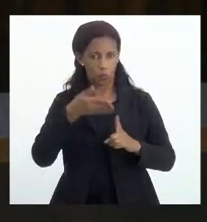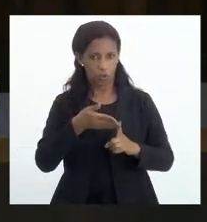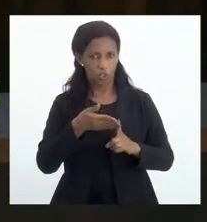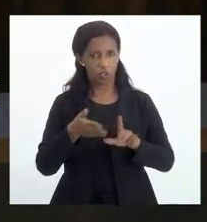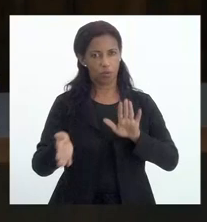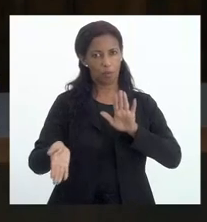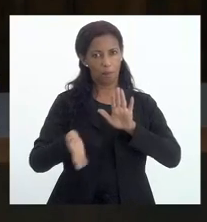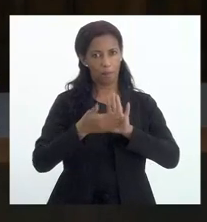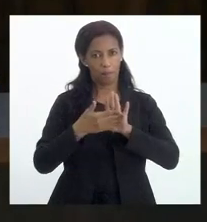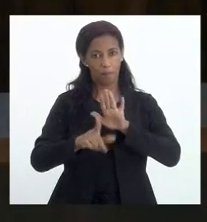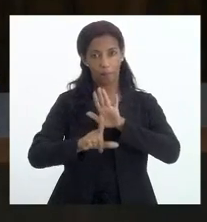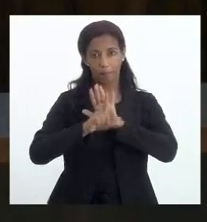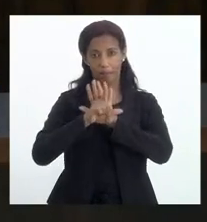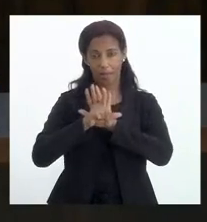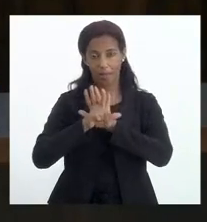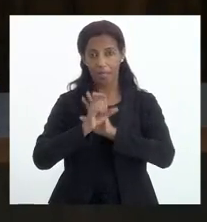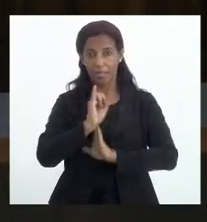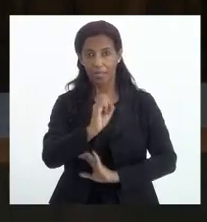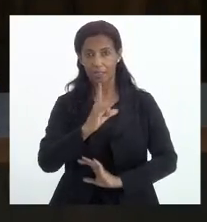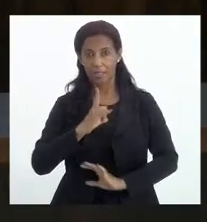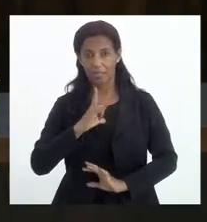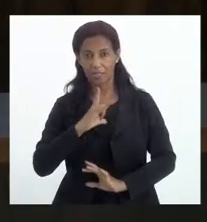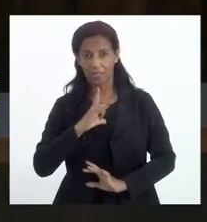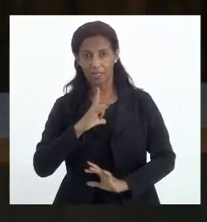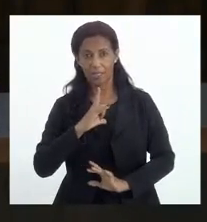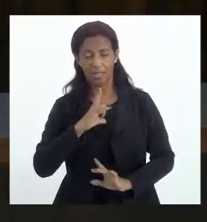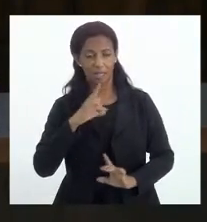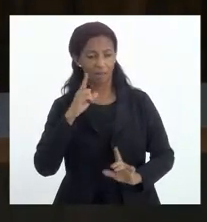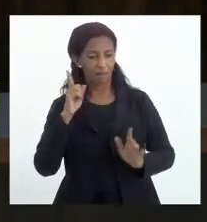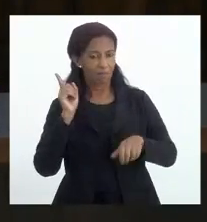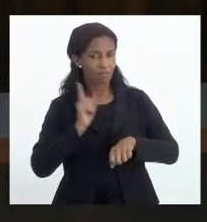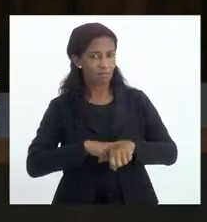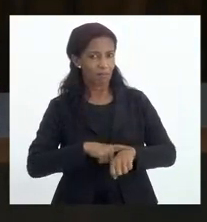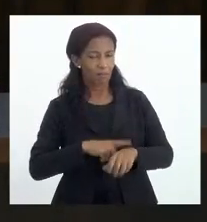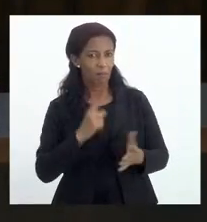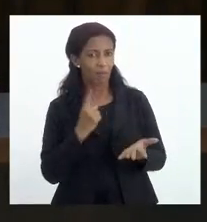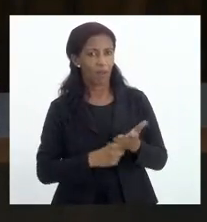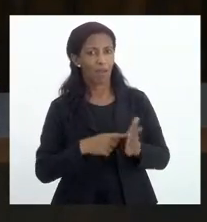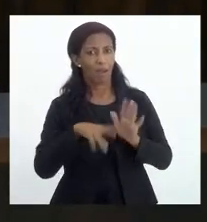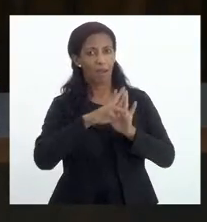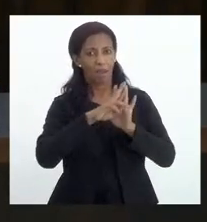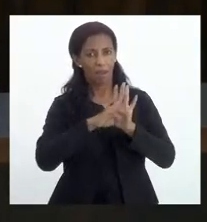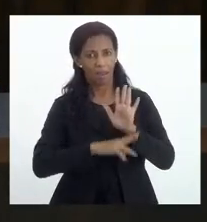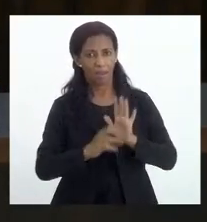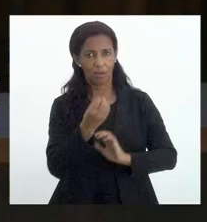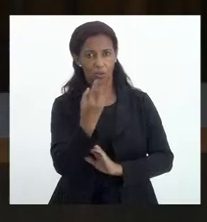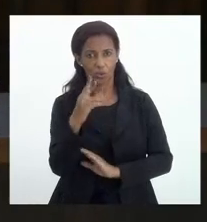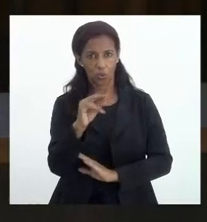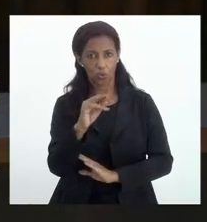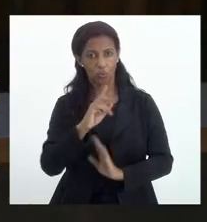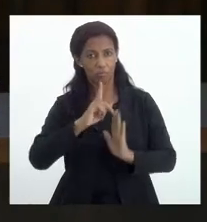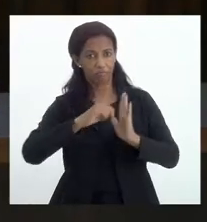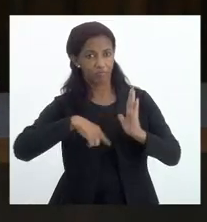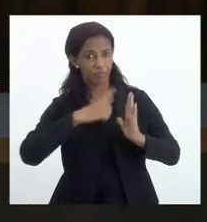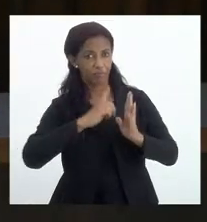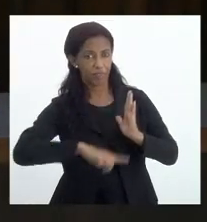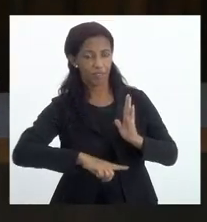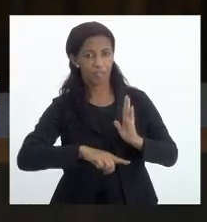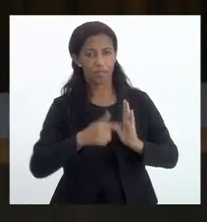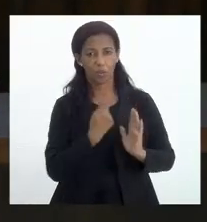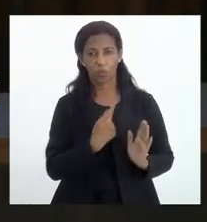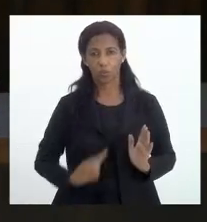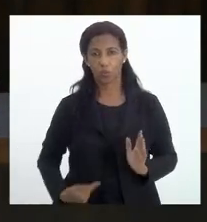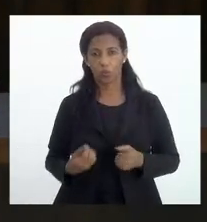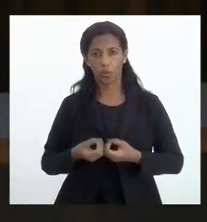própria lei, se existe previsão na regra de ouro, se existe alguma vedação no